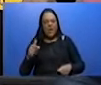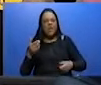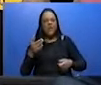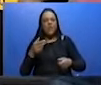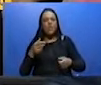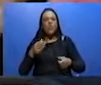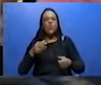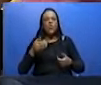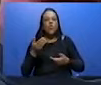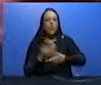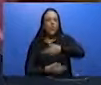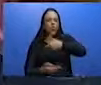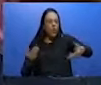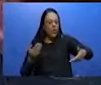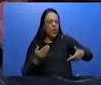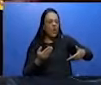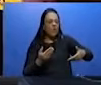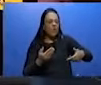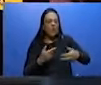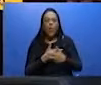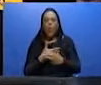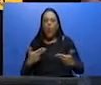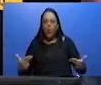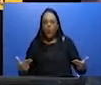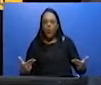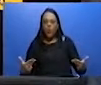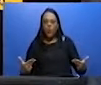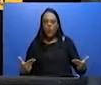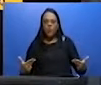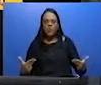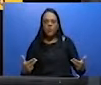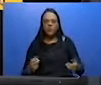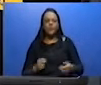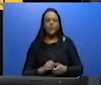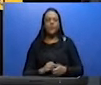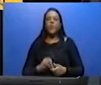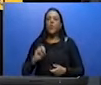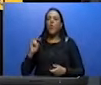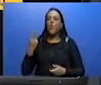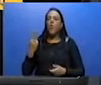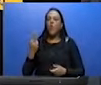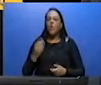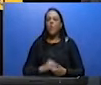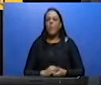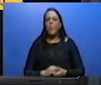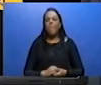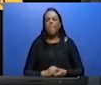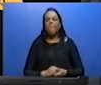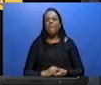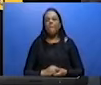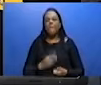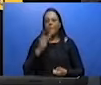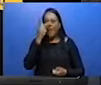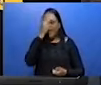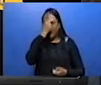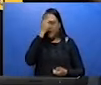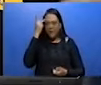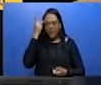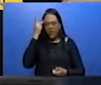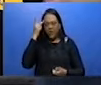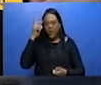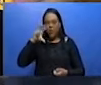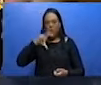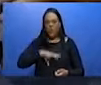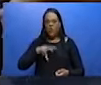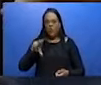assim? Será? Os colonos compravam cativos aprisionados nas guerras entre tribos rivais.